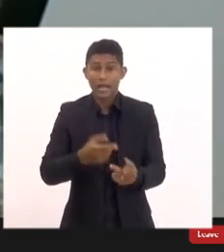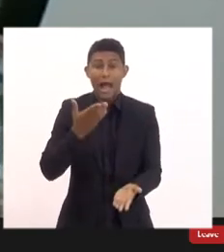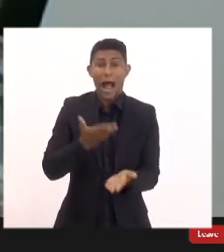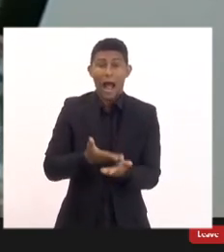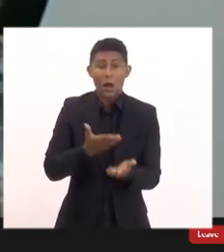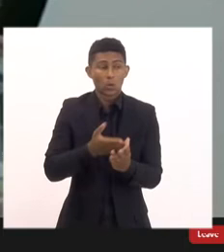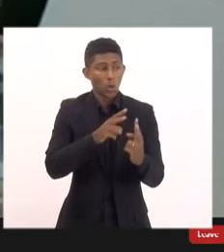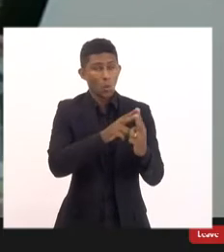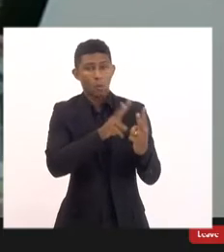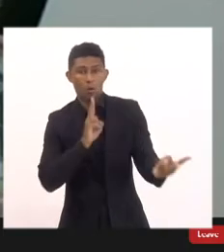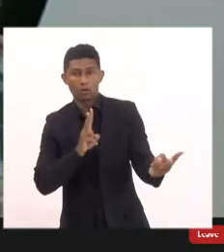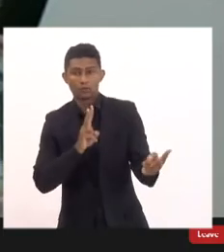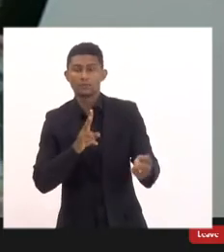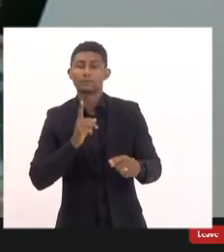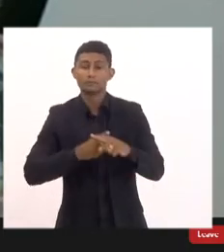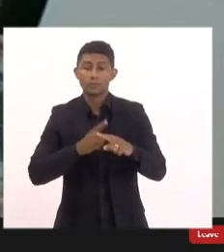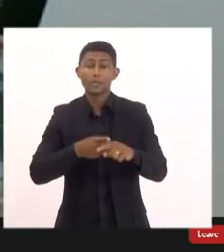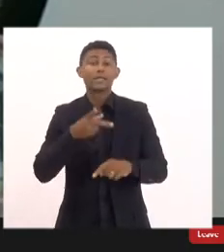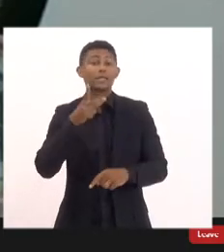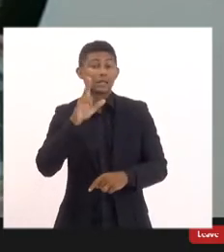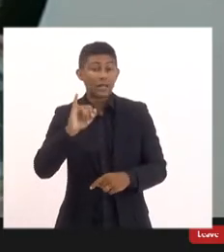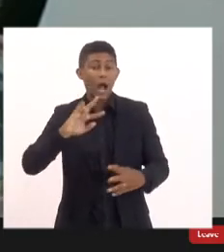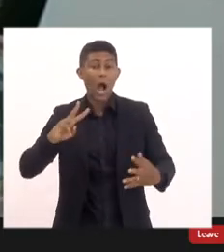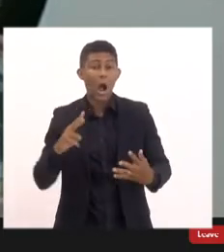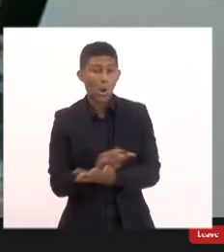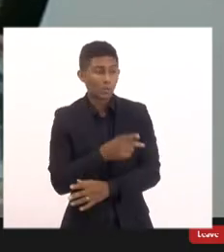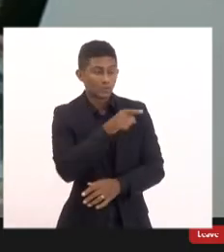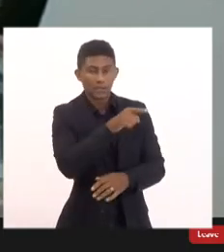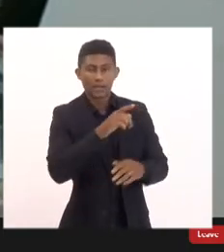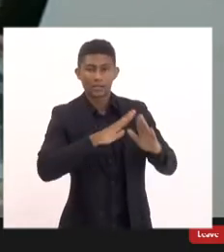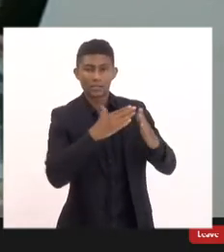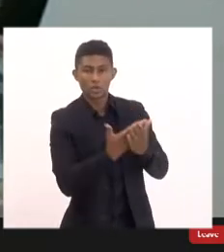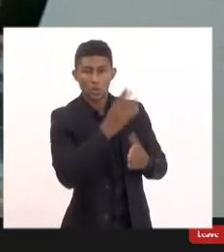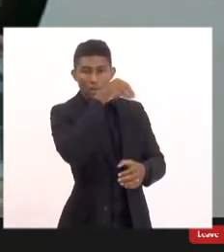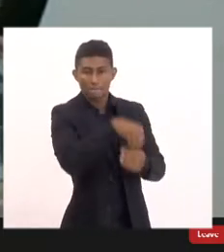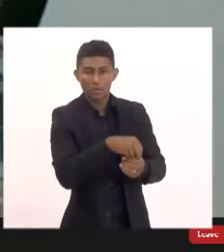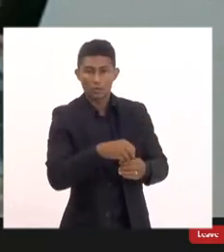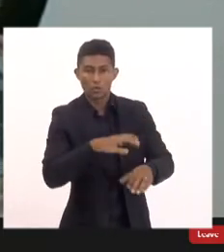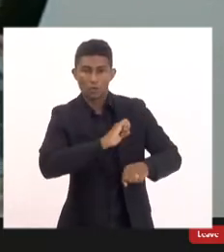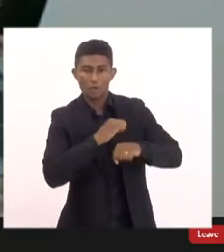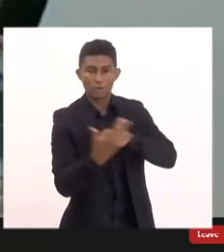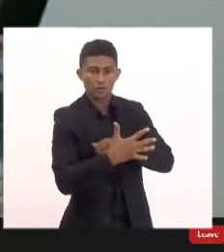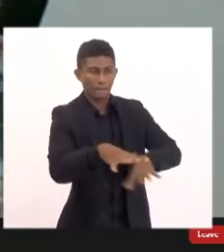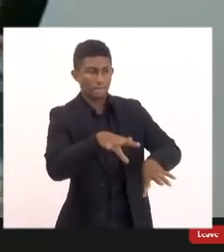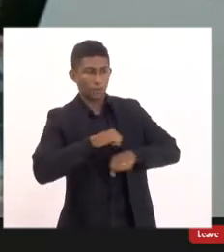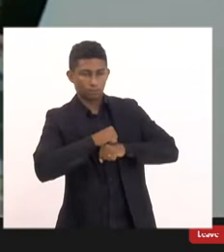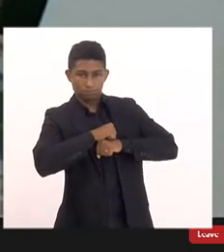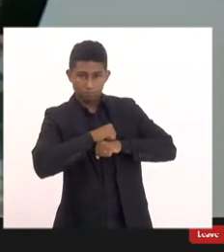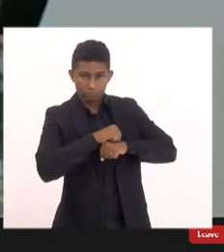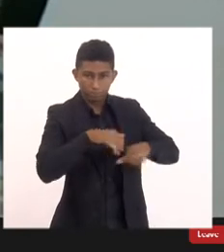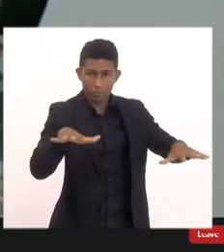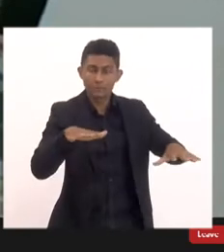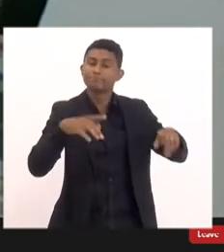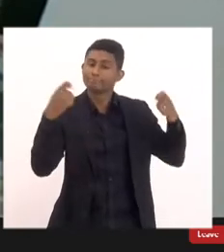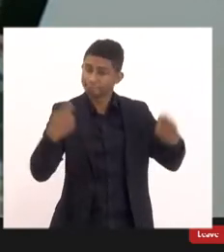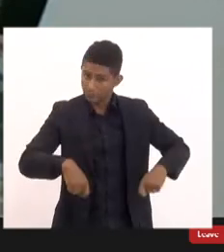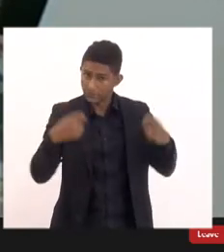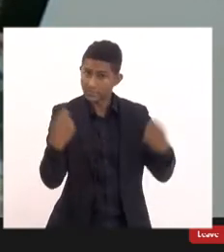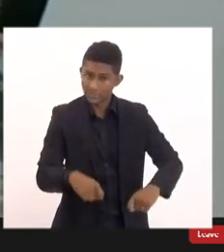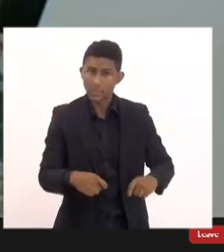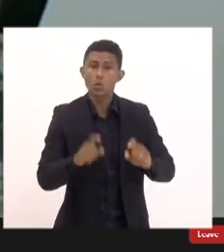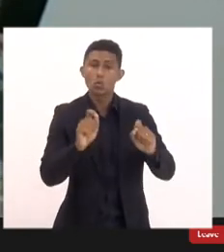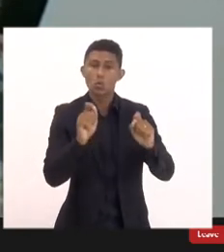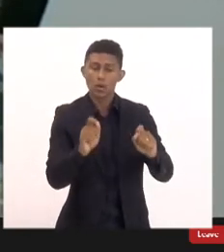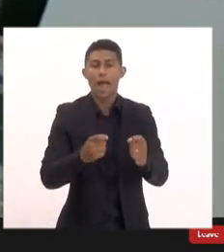mediante elevação da transmissão, né, ou surtos dentro da escola ou no território, e aí precisa ter uma retaguarda para que você